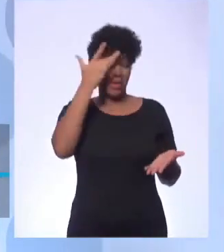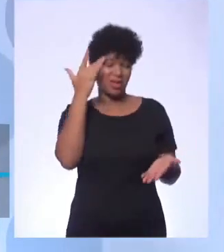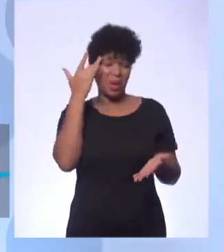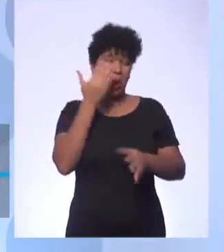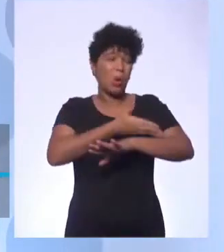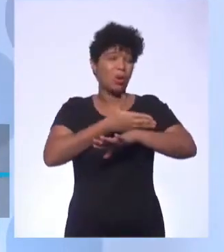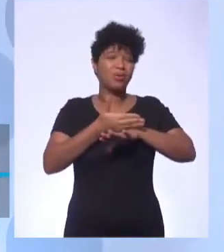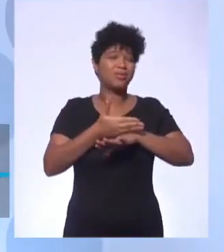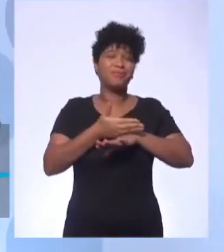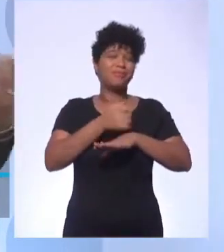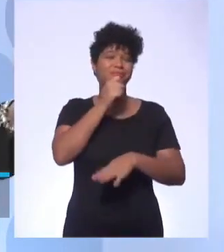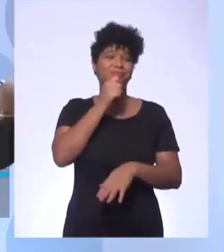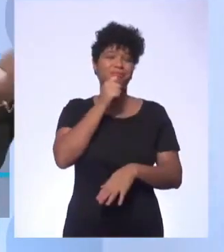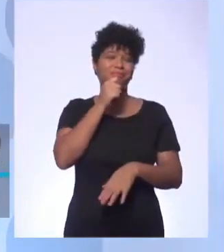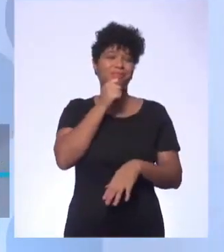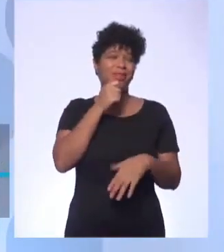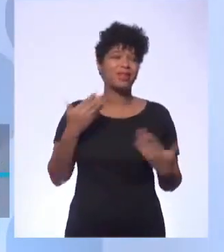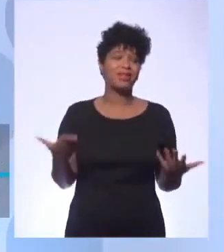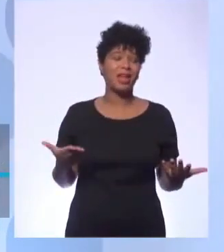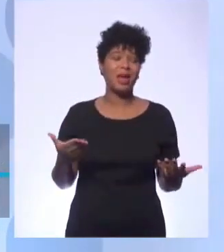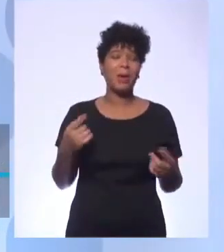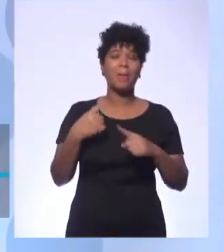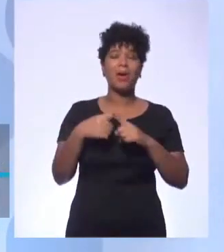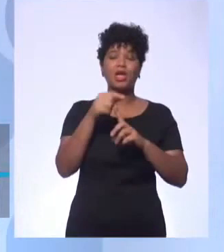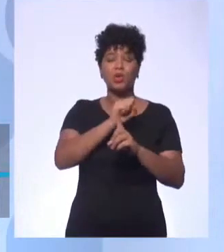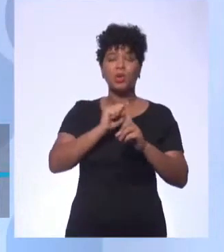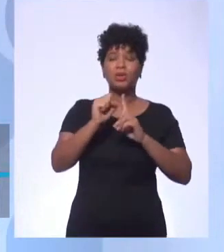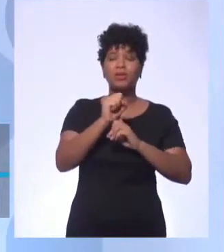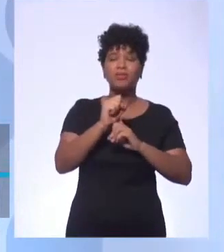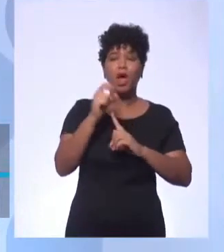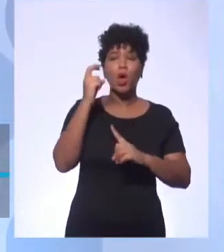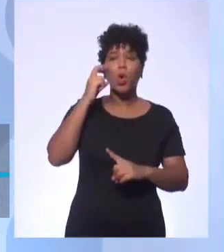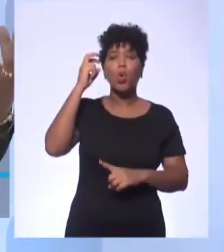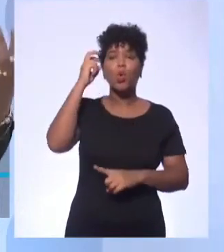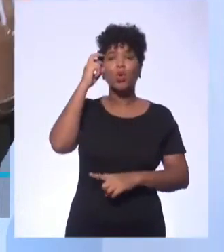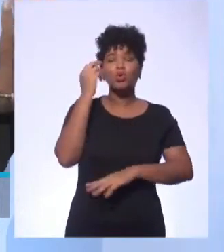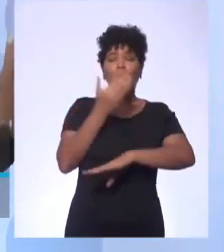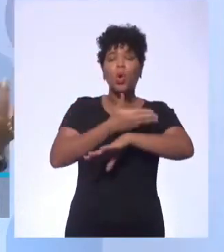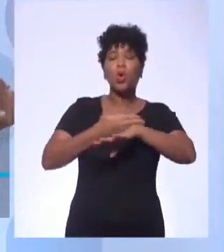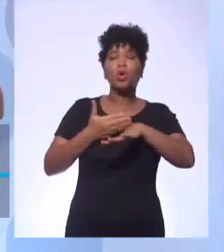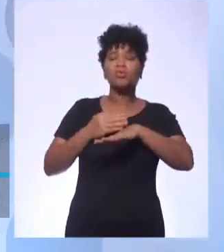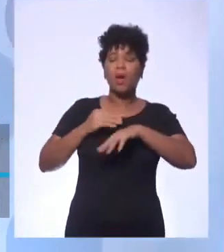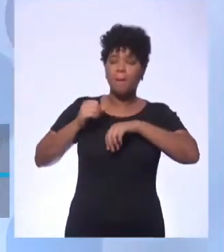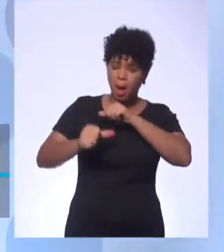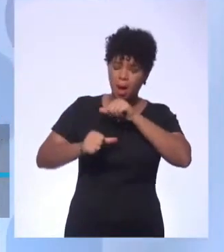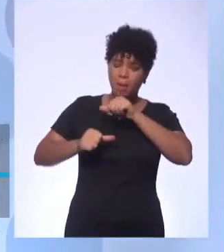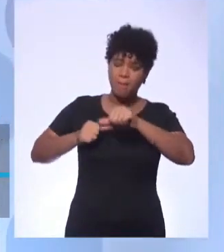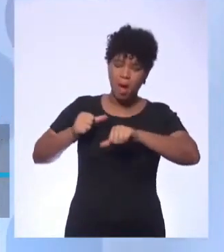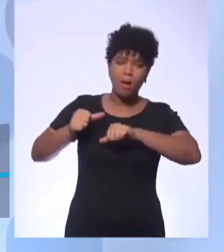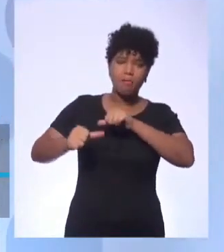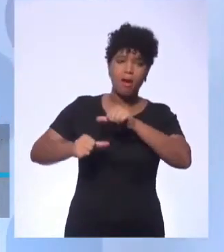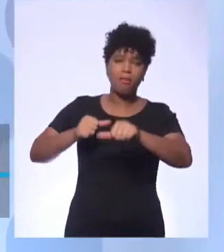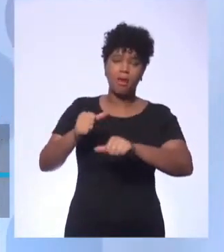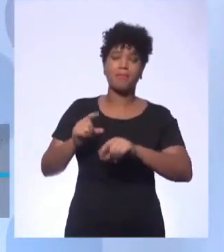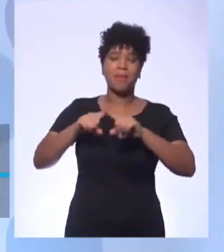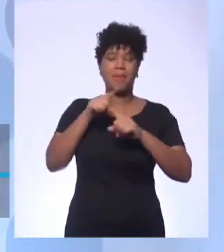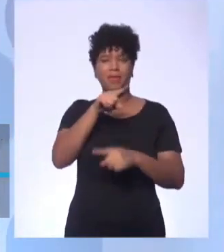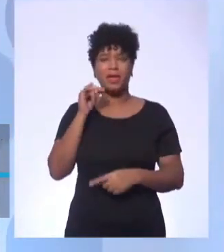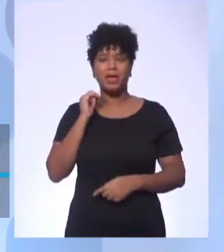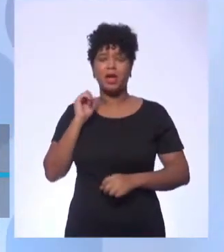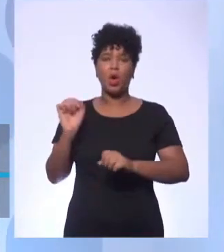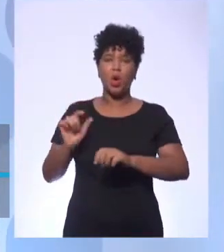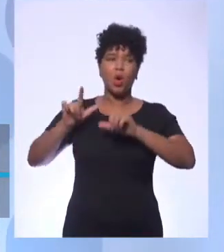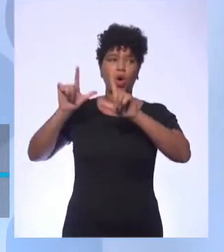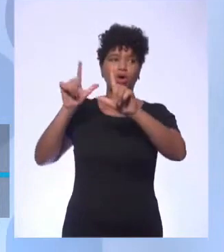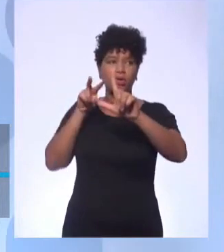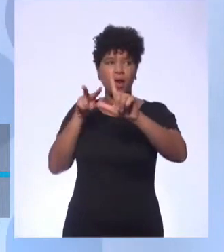né? A sociedade ela vai mudando seus costumes. Então, quando você pega uma obra dessa, você vê exatamente aquele